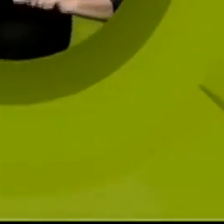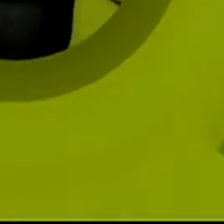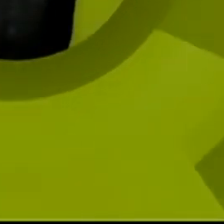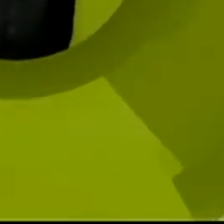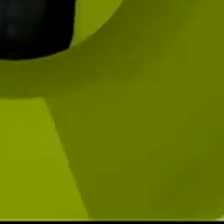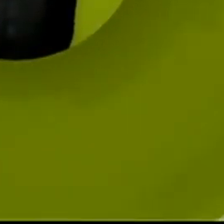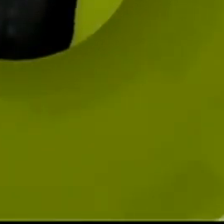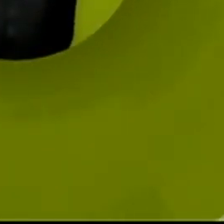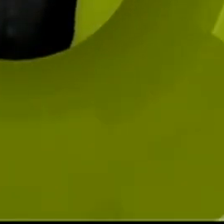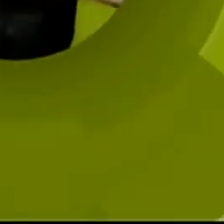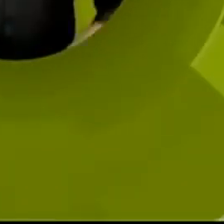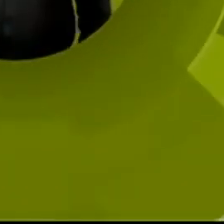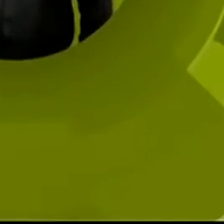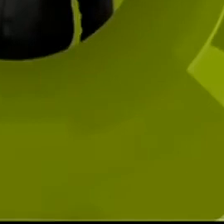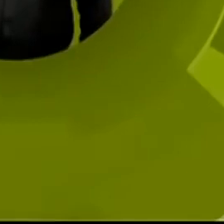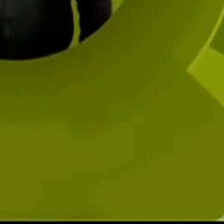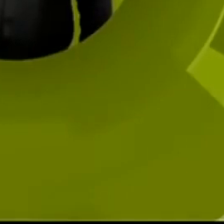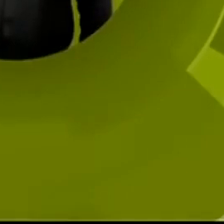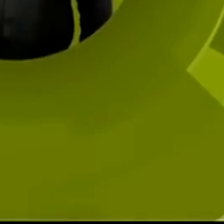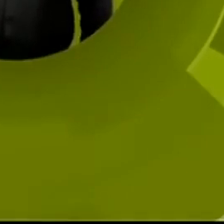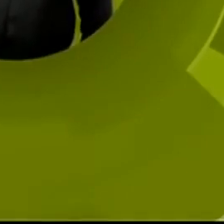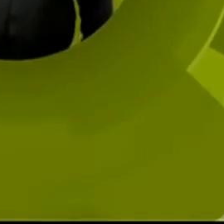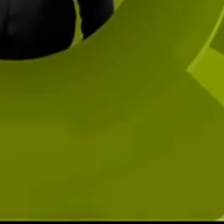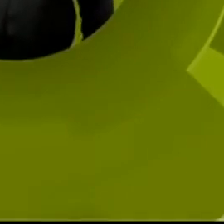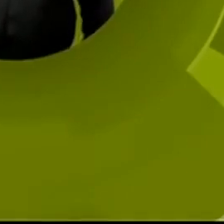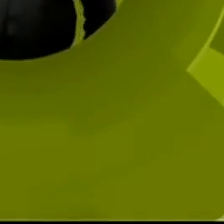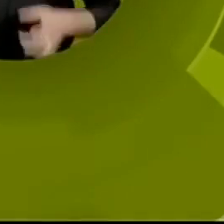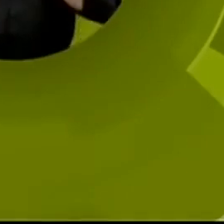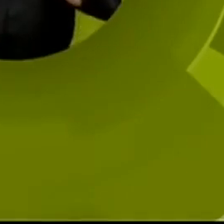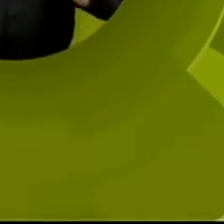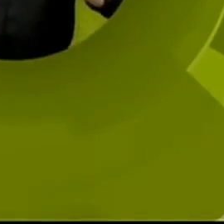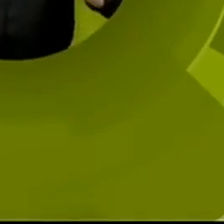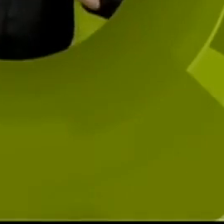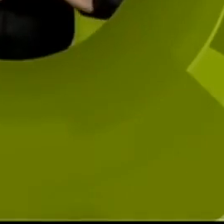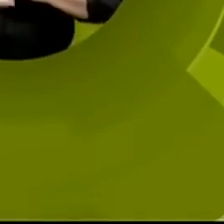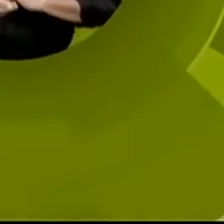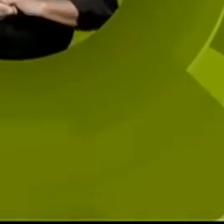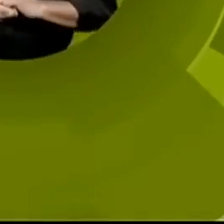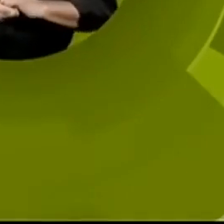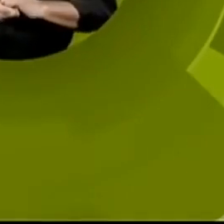O programa a seguir é livre para todos os públicos.